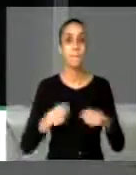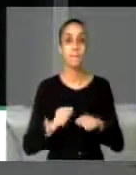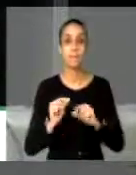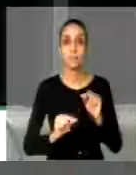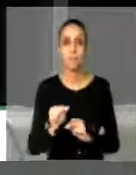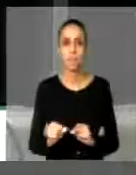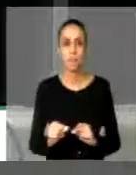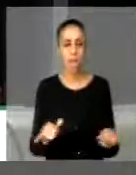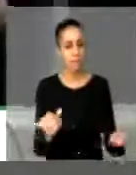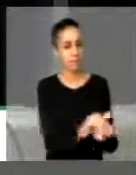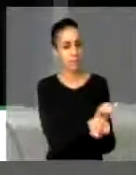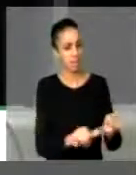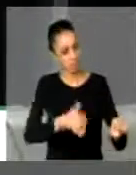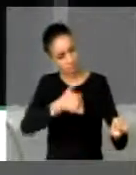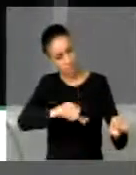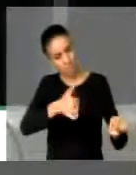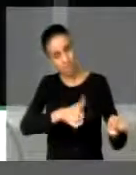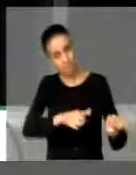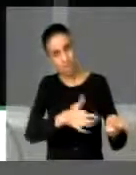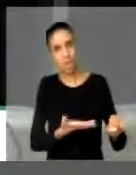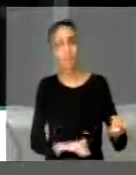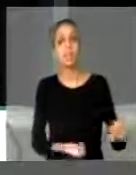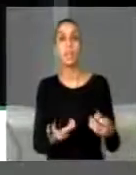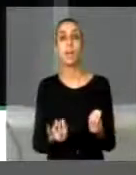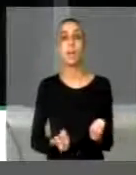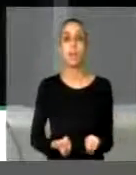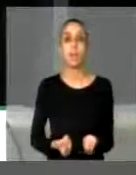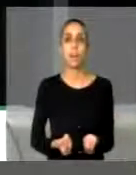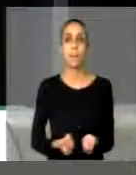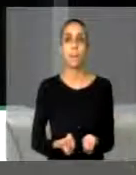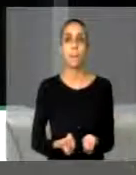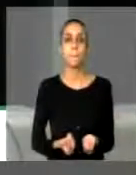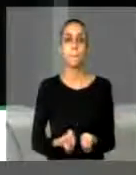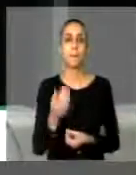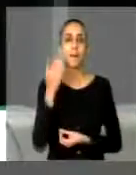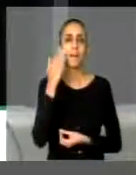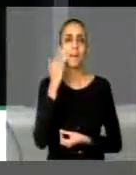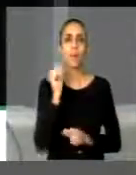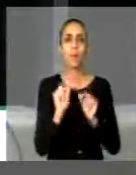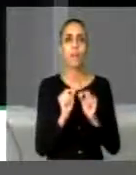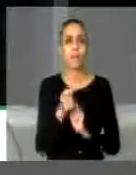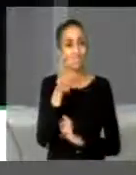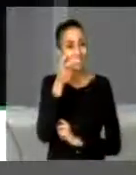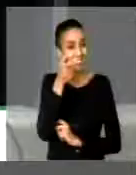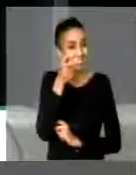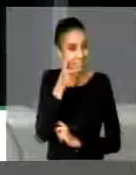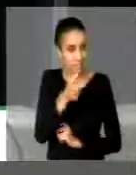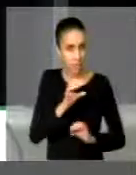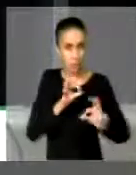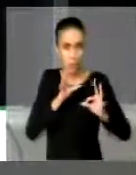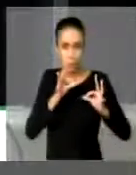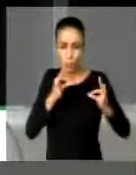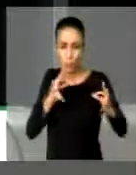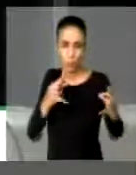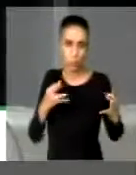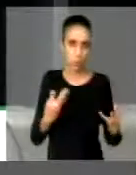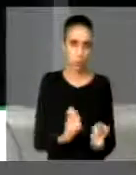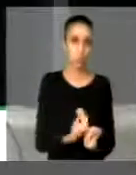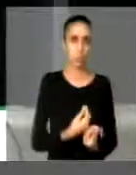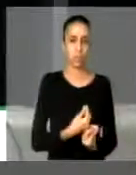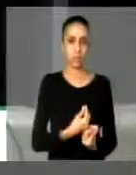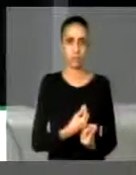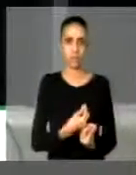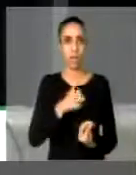das estratégias para a atenção integral à saúde da mulher, nas suas diferentes